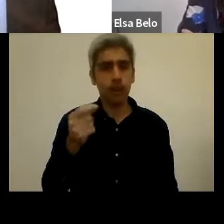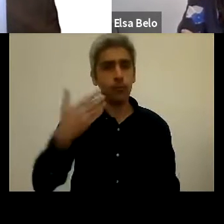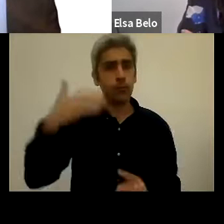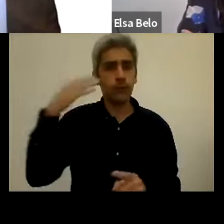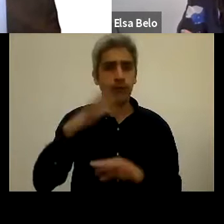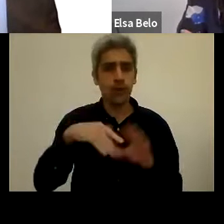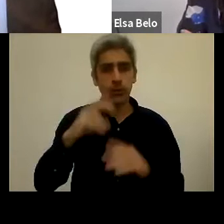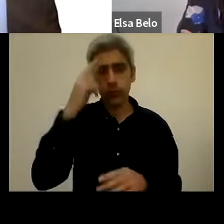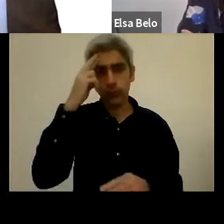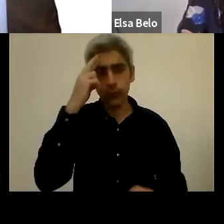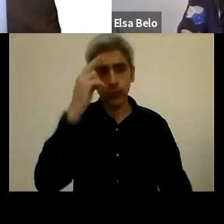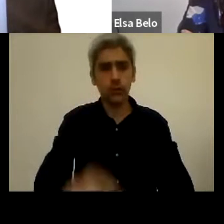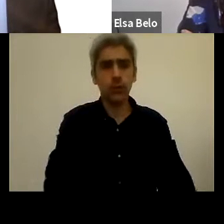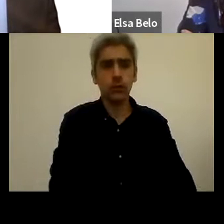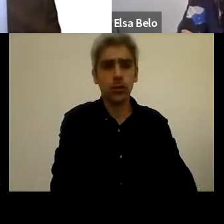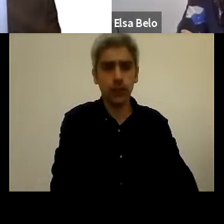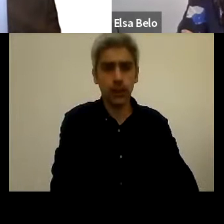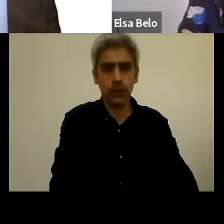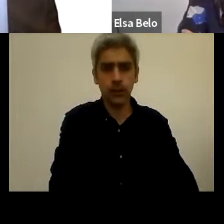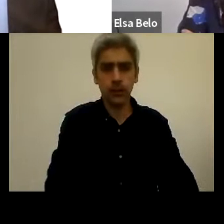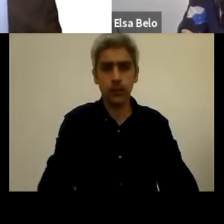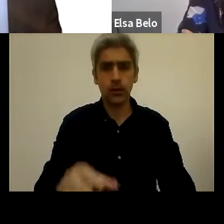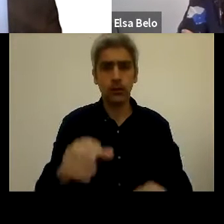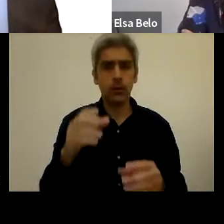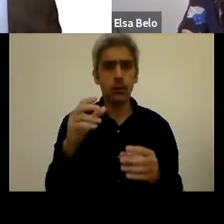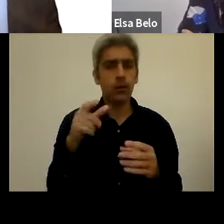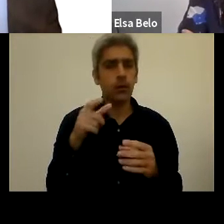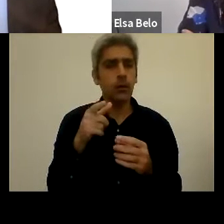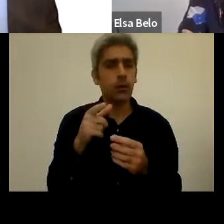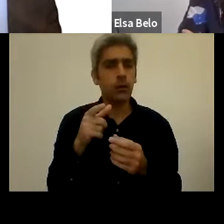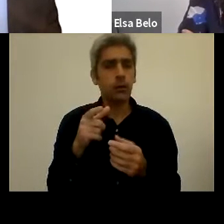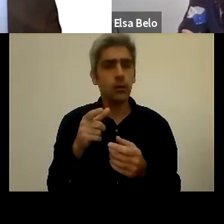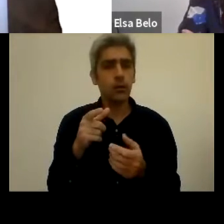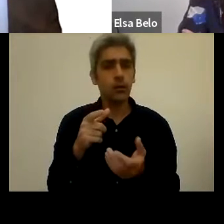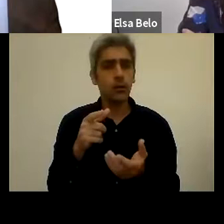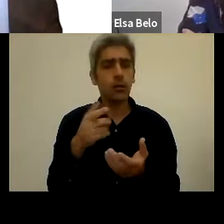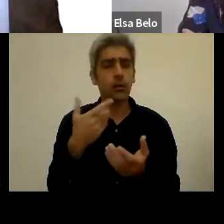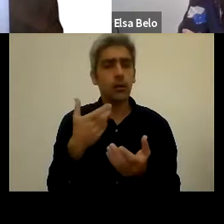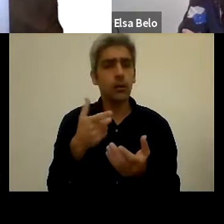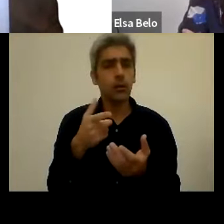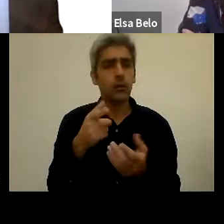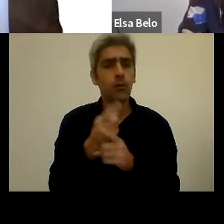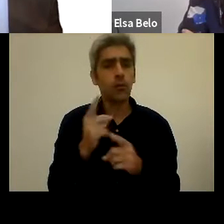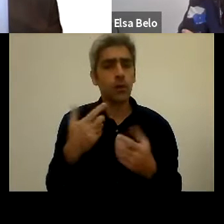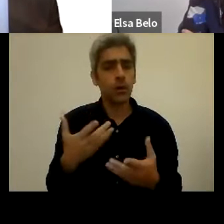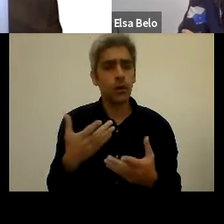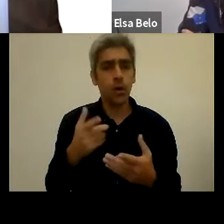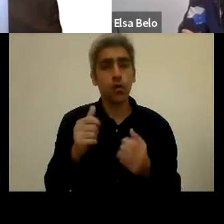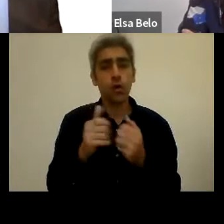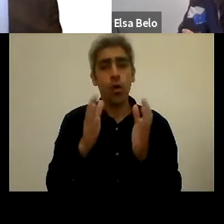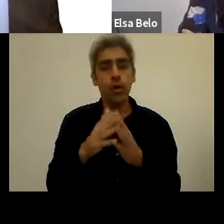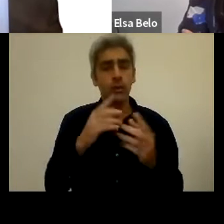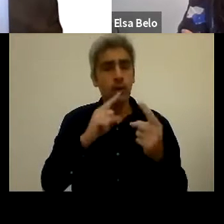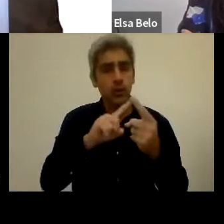implementar uma ferramenta de gestão de projeto centralizada e os resultados viram-se agora, porque todas aquelas questões